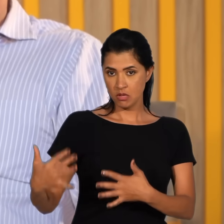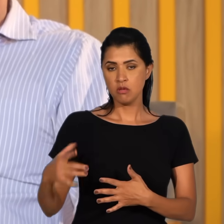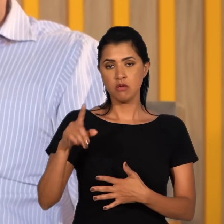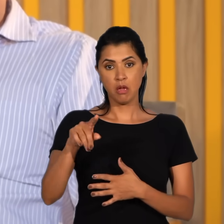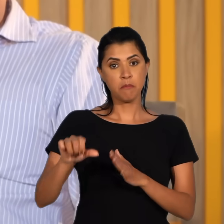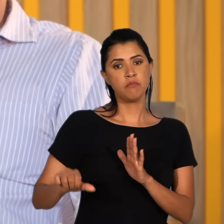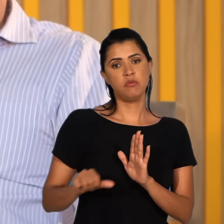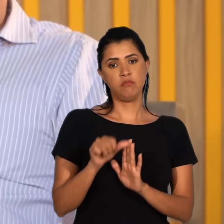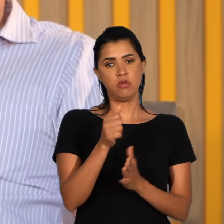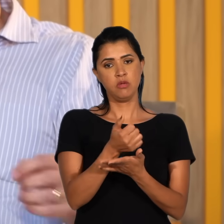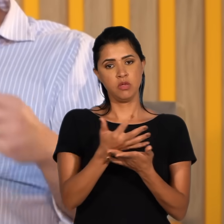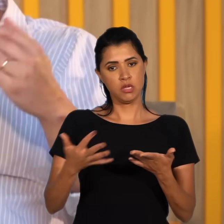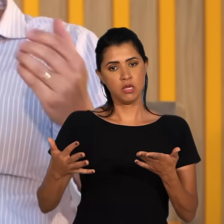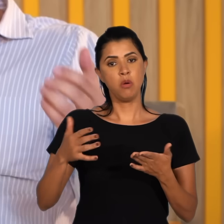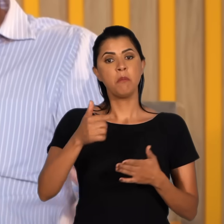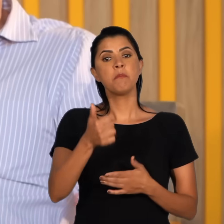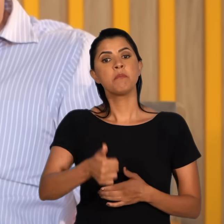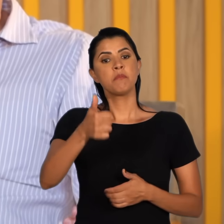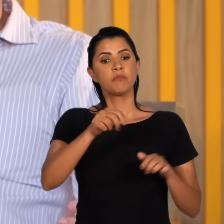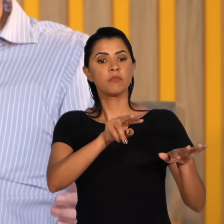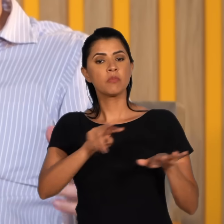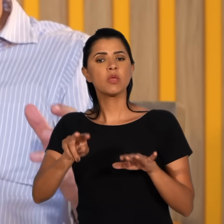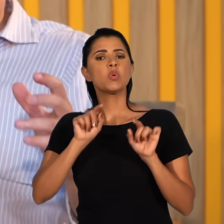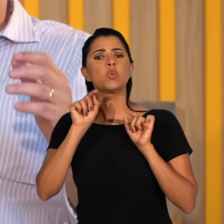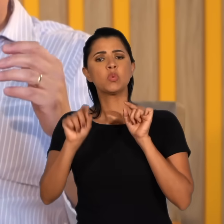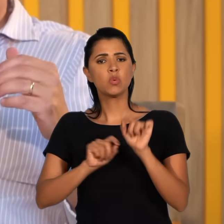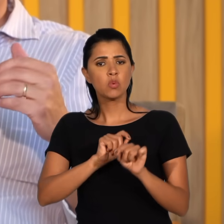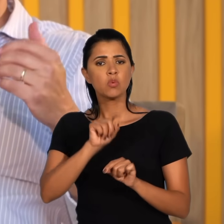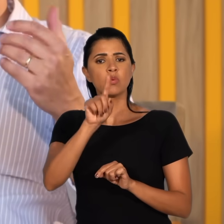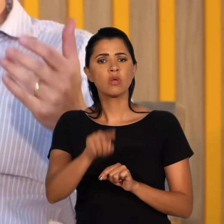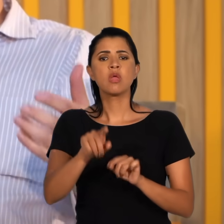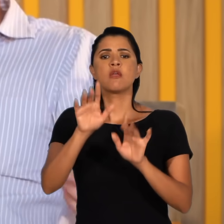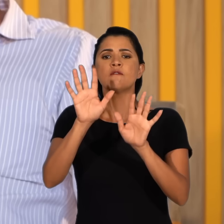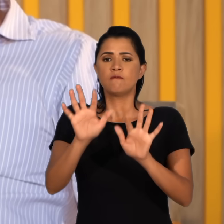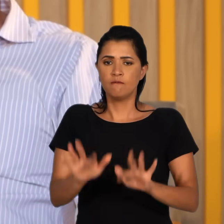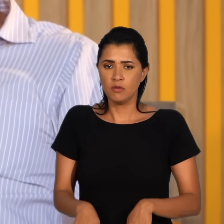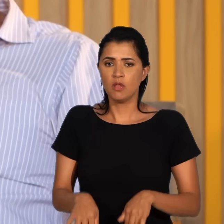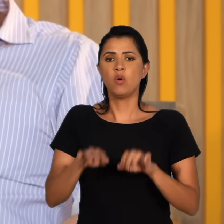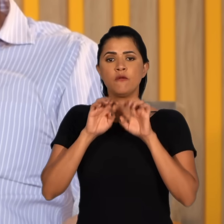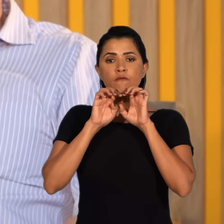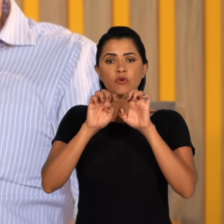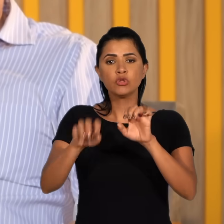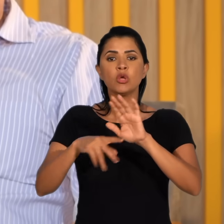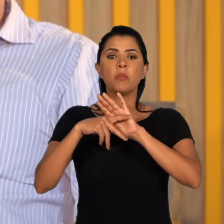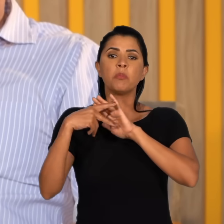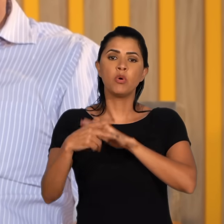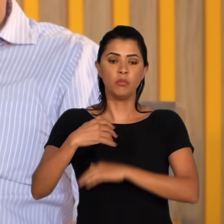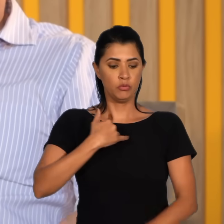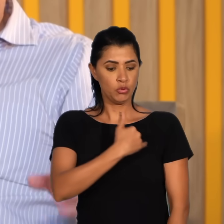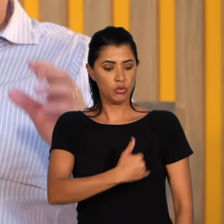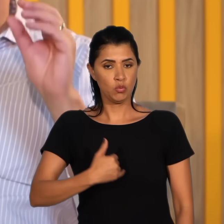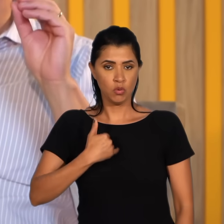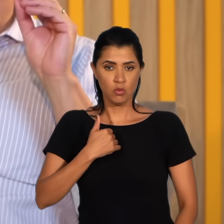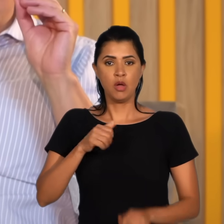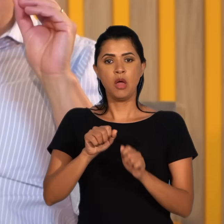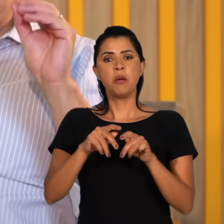comenta que a primeira lição né da primeira semana ela abordou justamente o final do Evangelho de João em que o